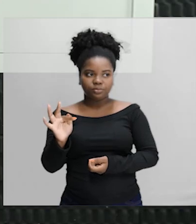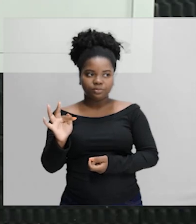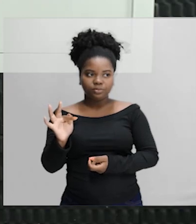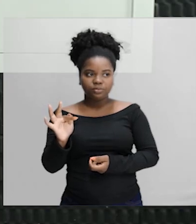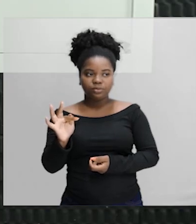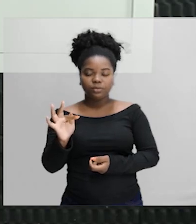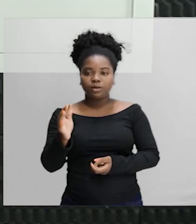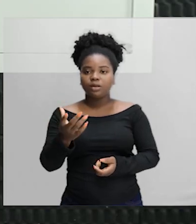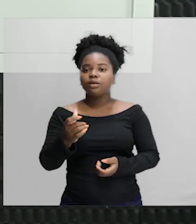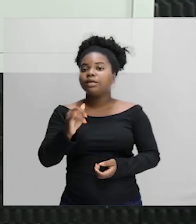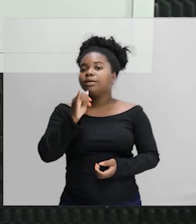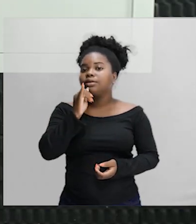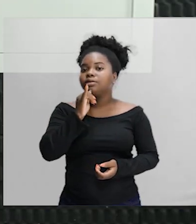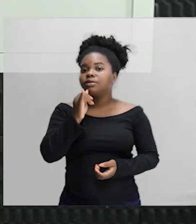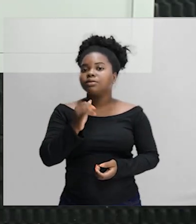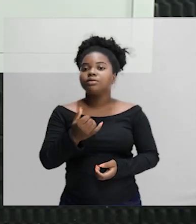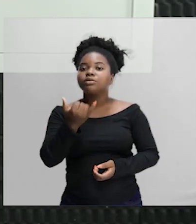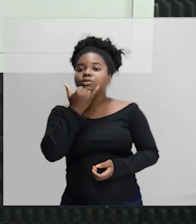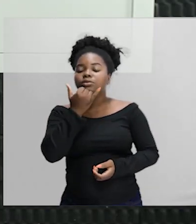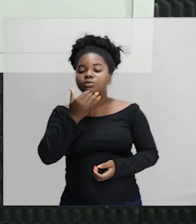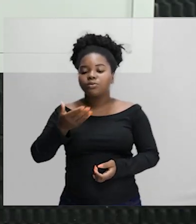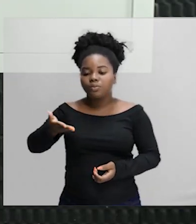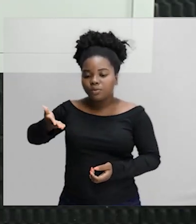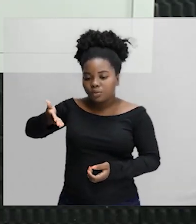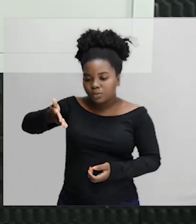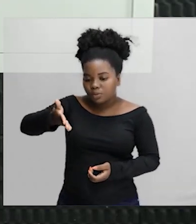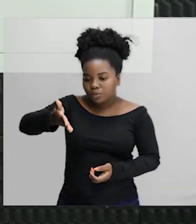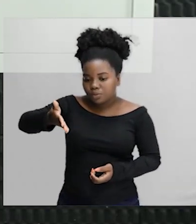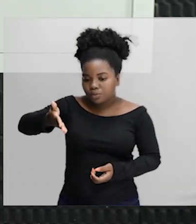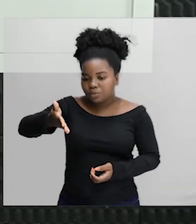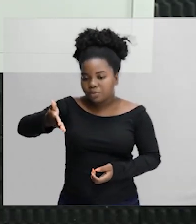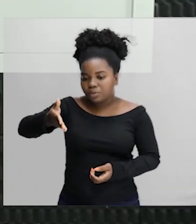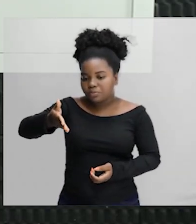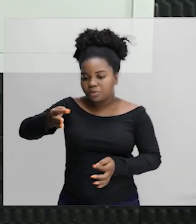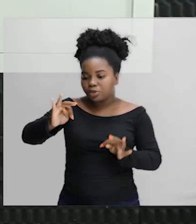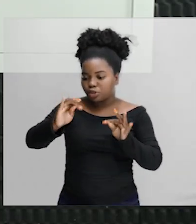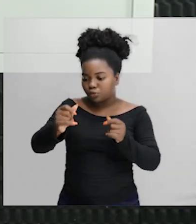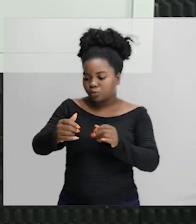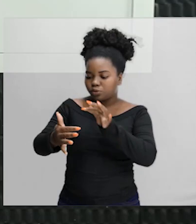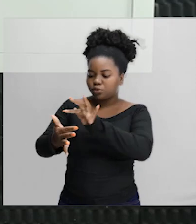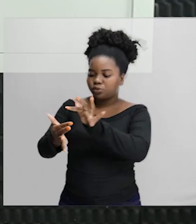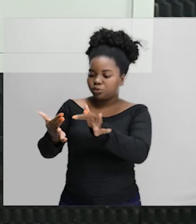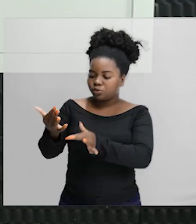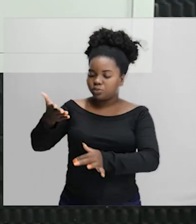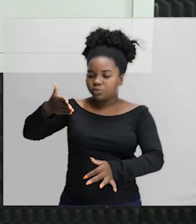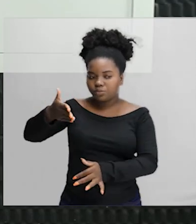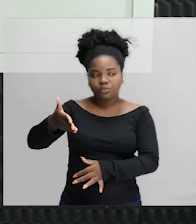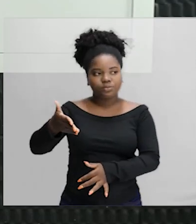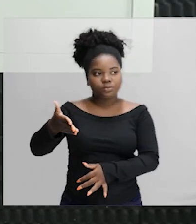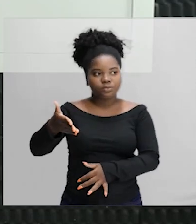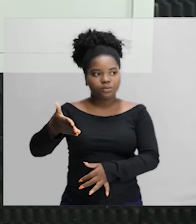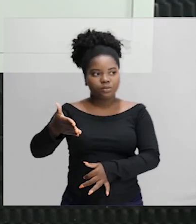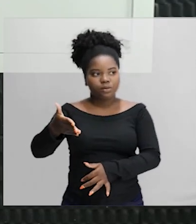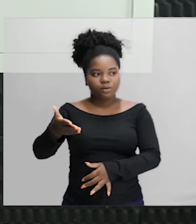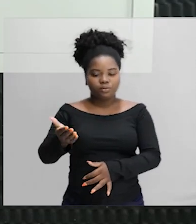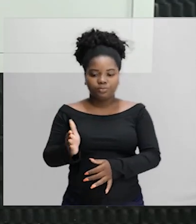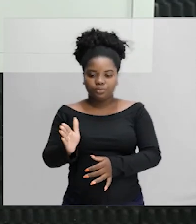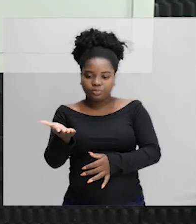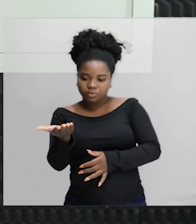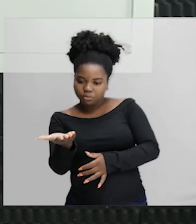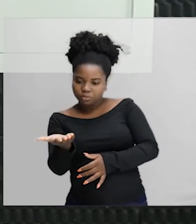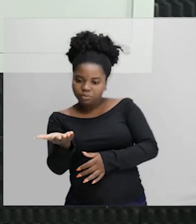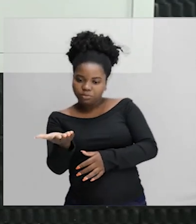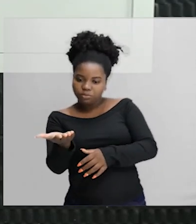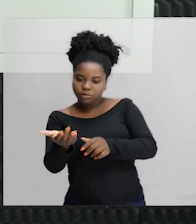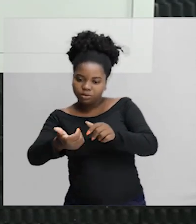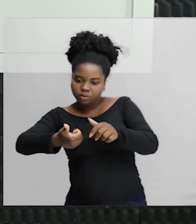o campo, desculpa. O campo vai ser todos os dedos. A corrente, né? Dado pelo dedo